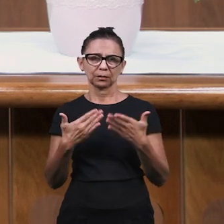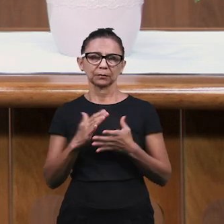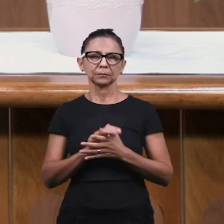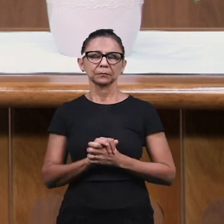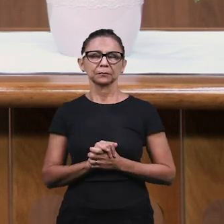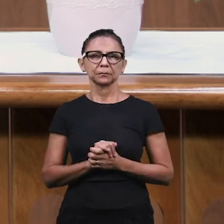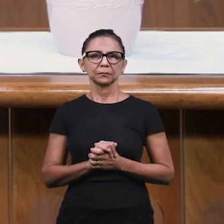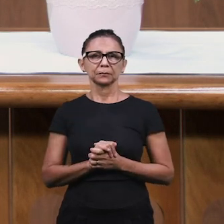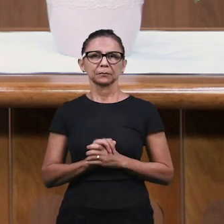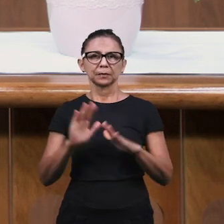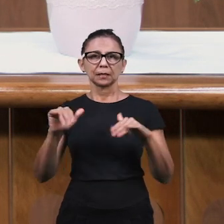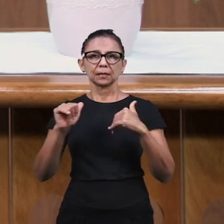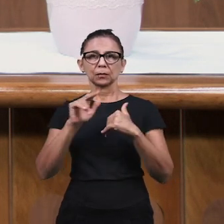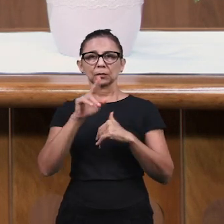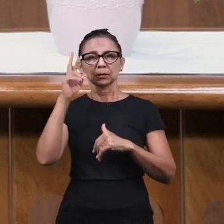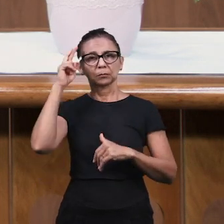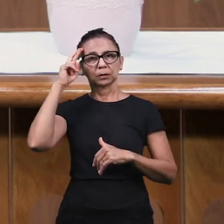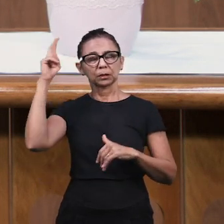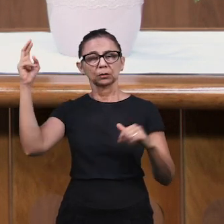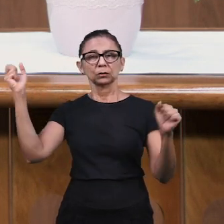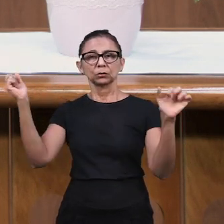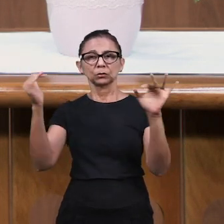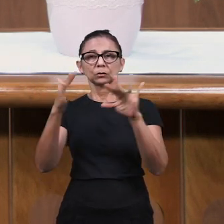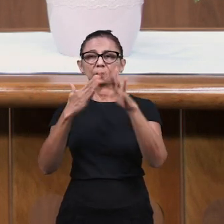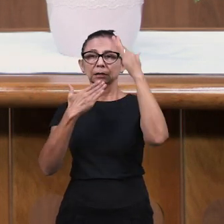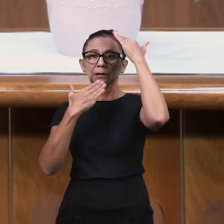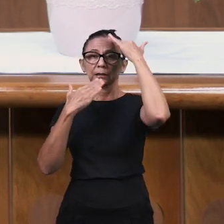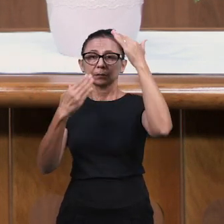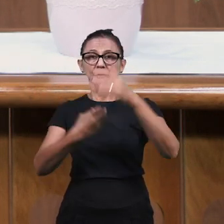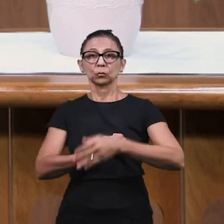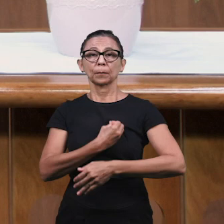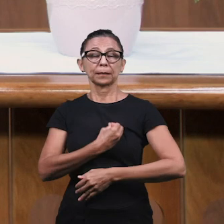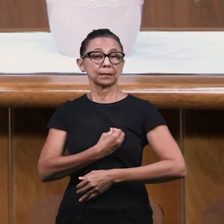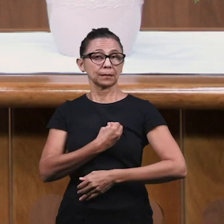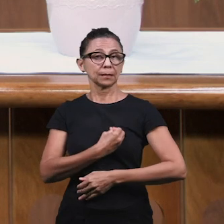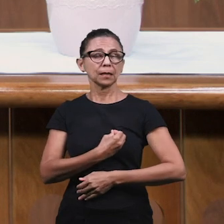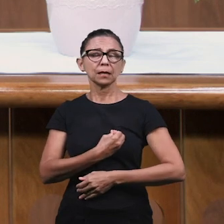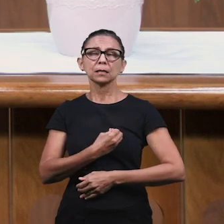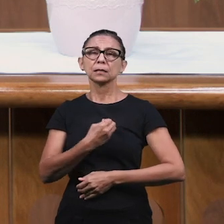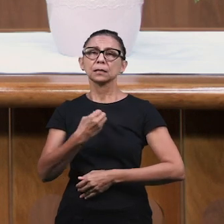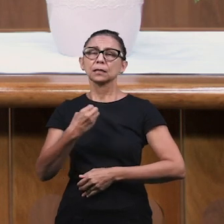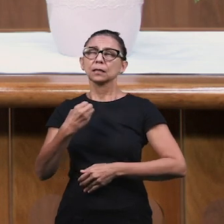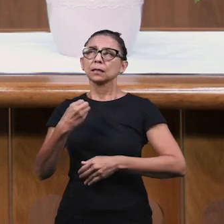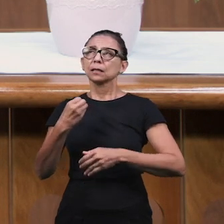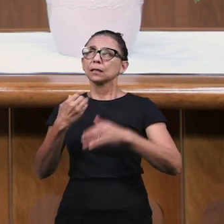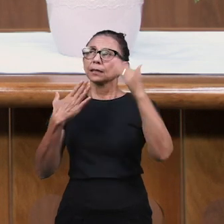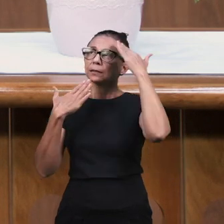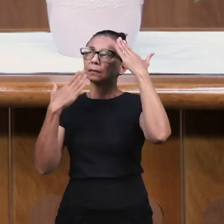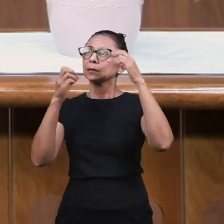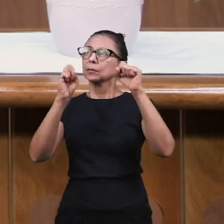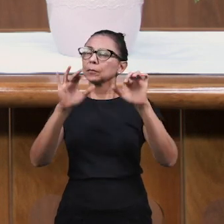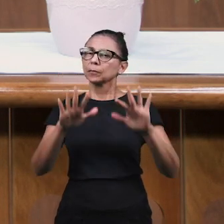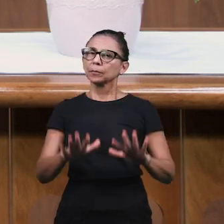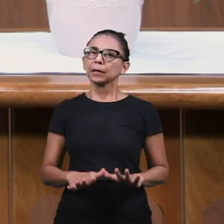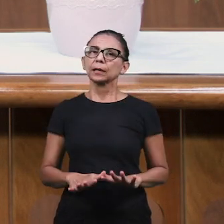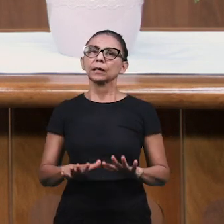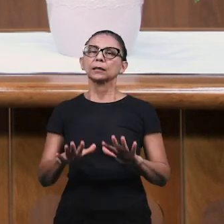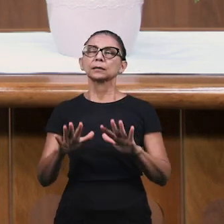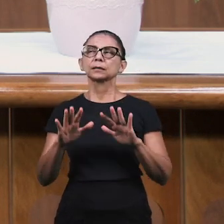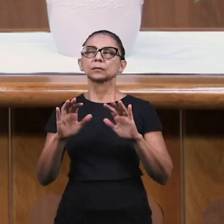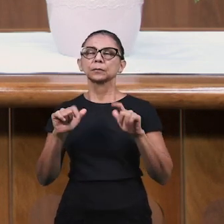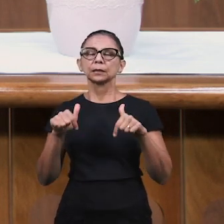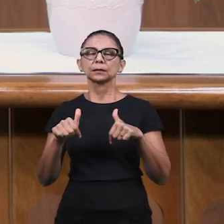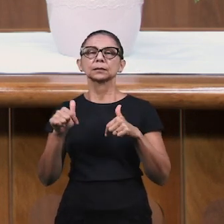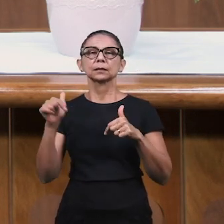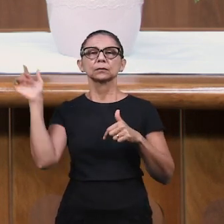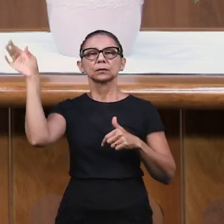e nos renova. Vamos orar. Te louvamos, ó Pai, te glorificamos pela Tua presença entre nós, pela Tua bênção, Senhor, pela Tua direção,